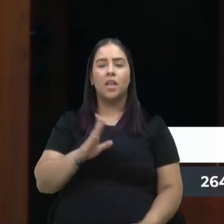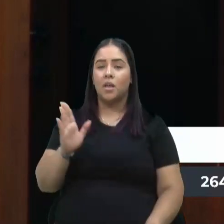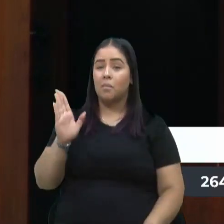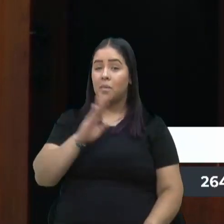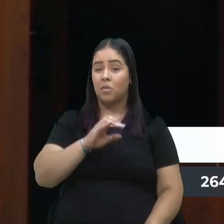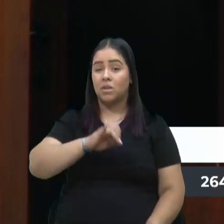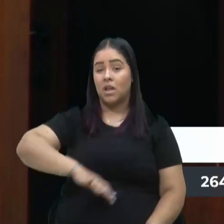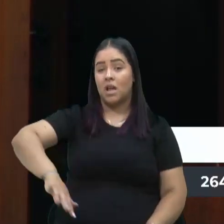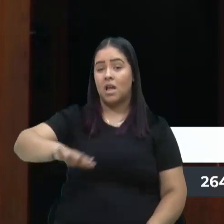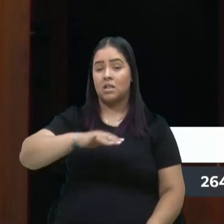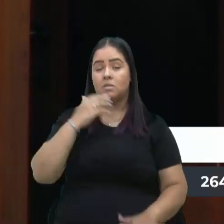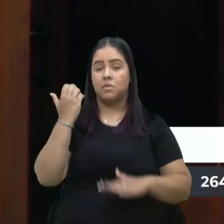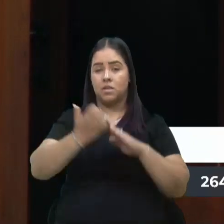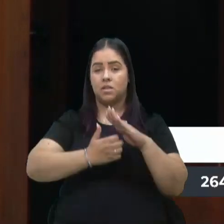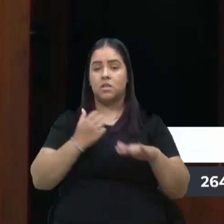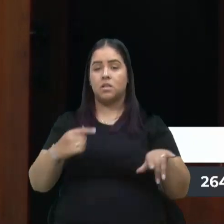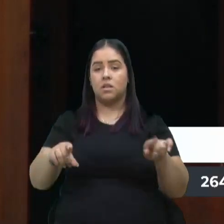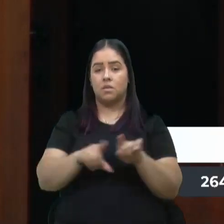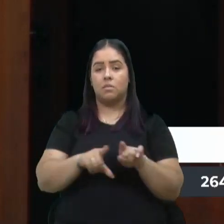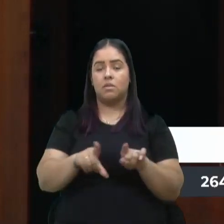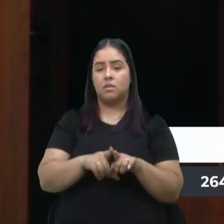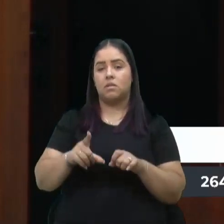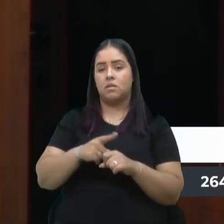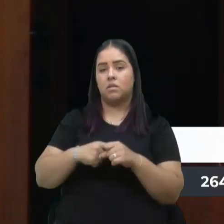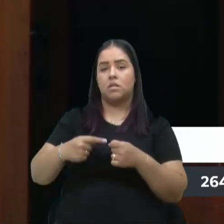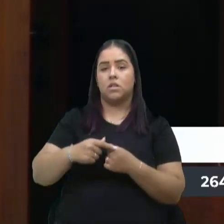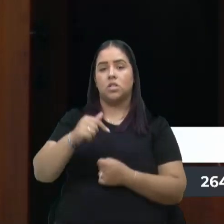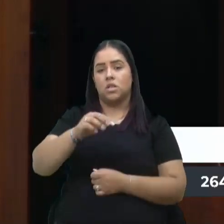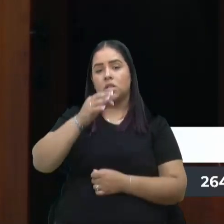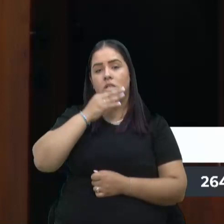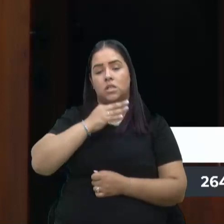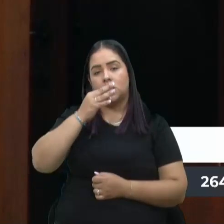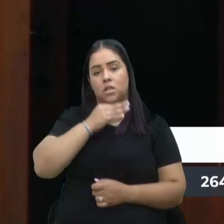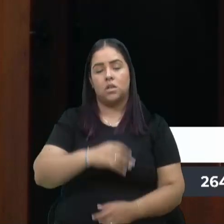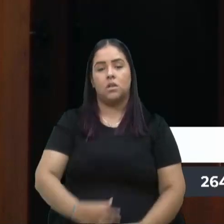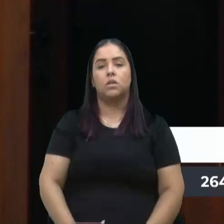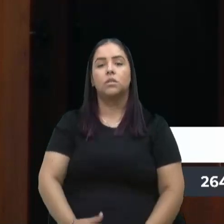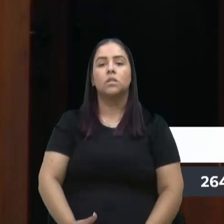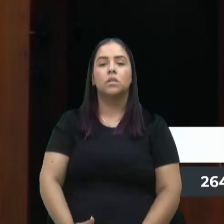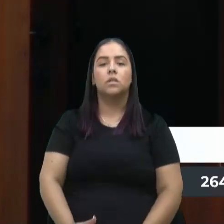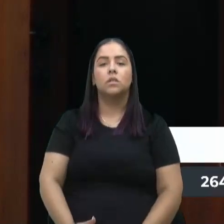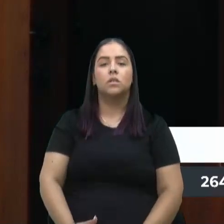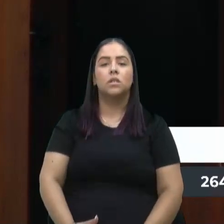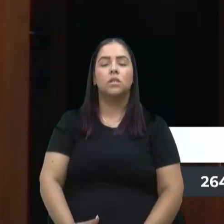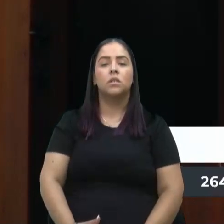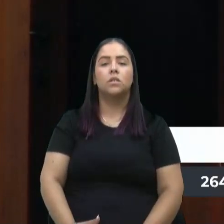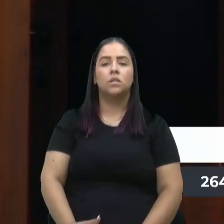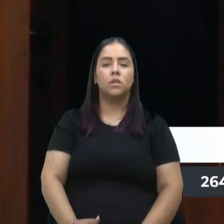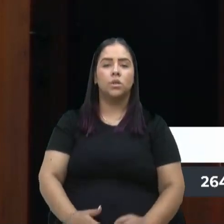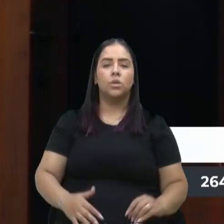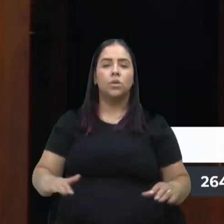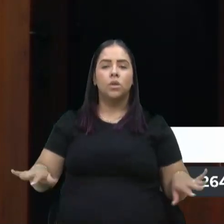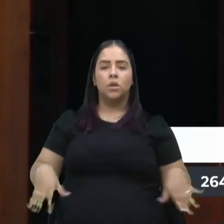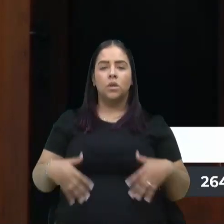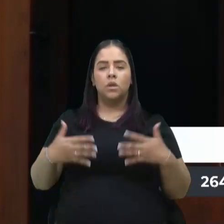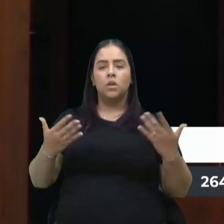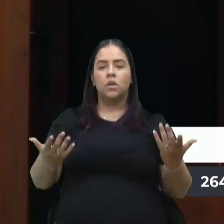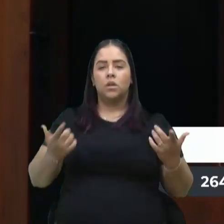meio empresarial, inclusive nas nossas cidades aqui de Caxias do Sul. Então, pessoal, eu quero dizer para vocês